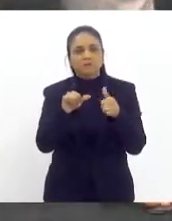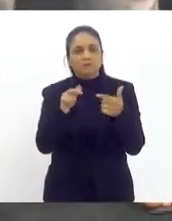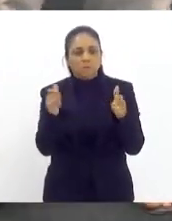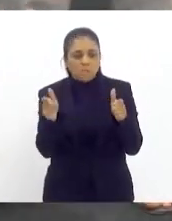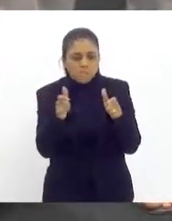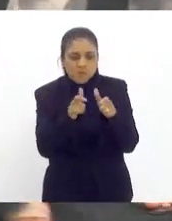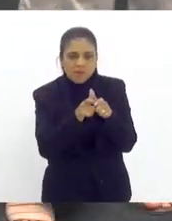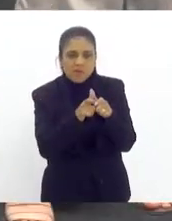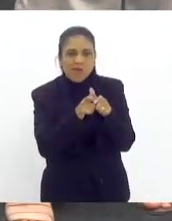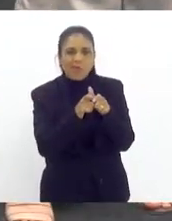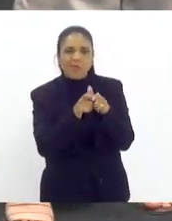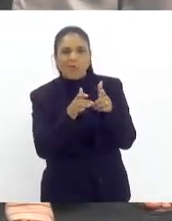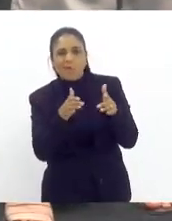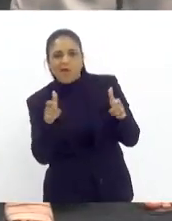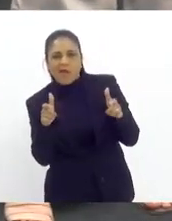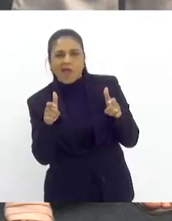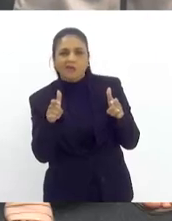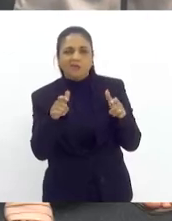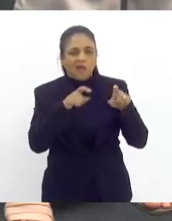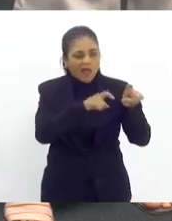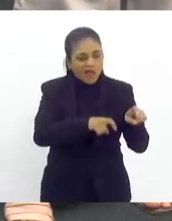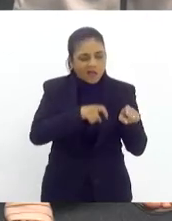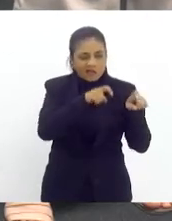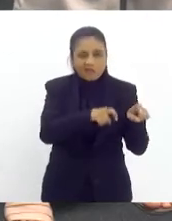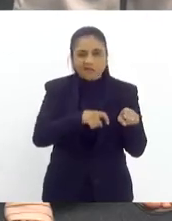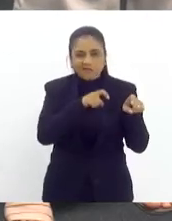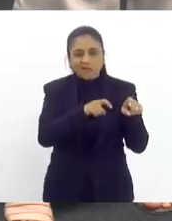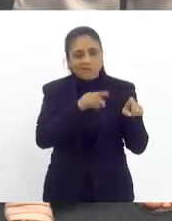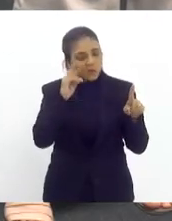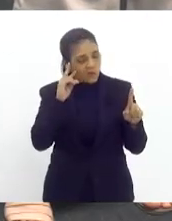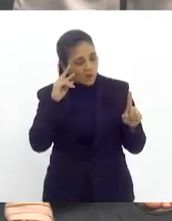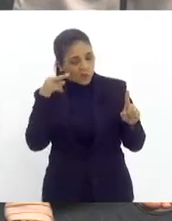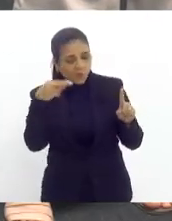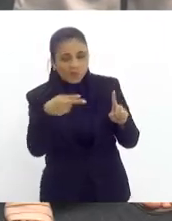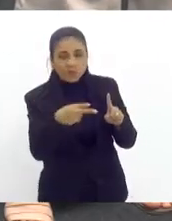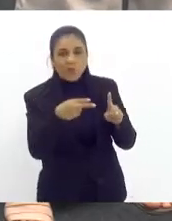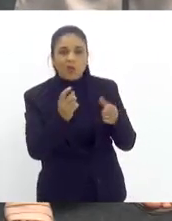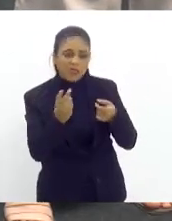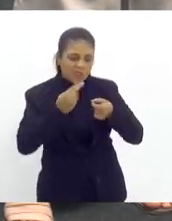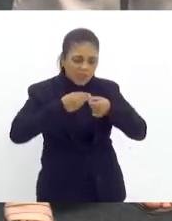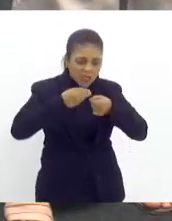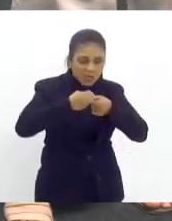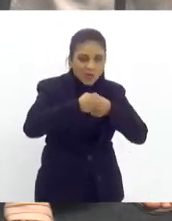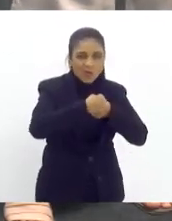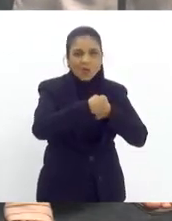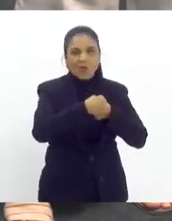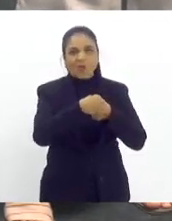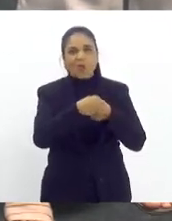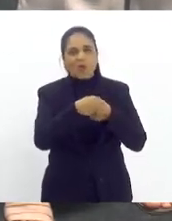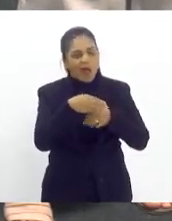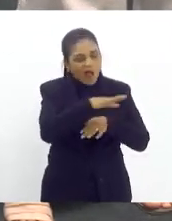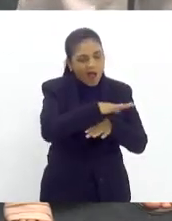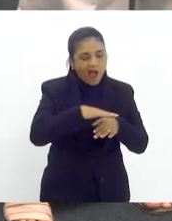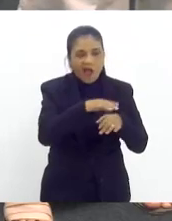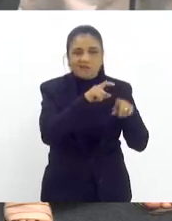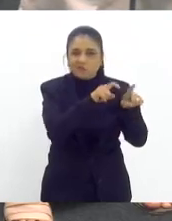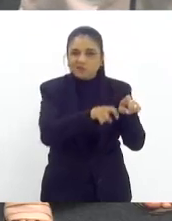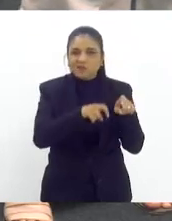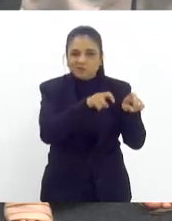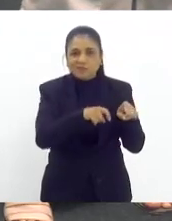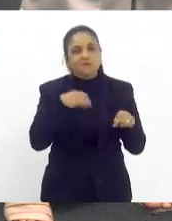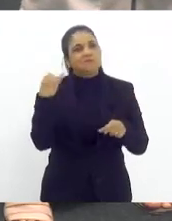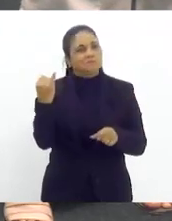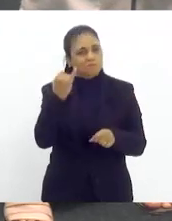agricultores olhando também para o interior do Rio de Janeiro que tem áreas rurais e importantes e que